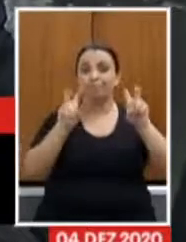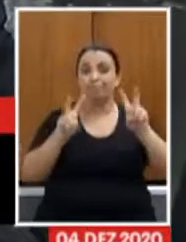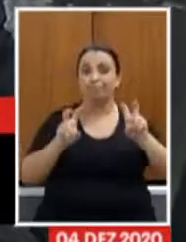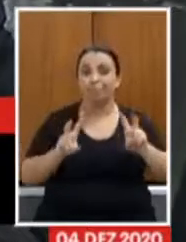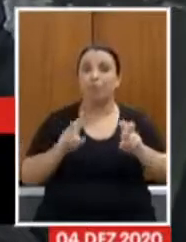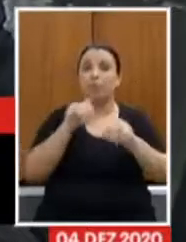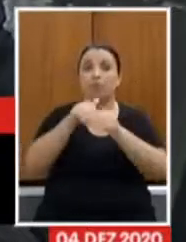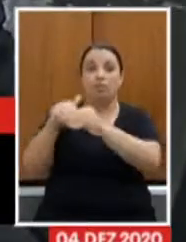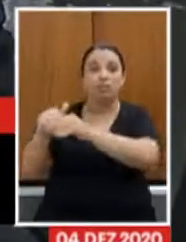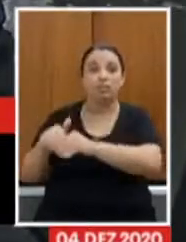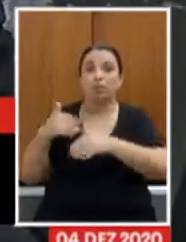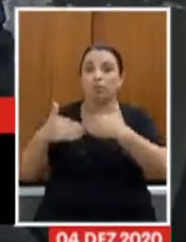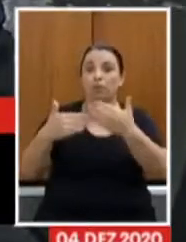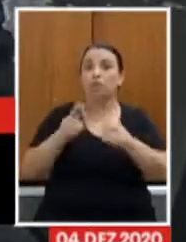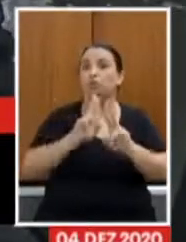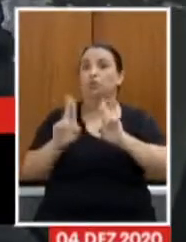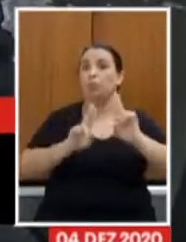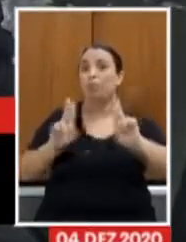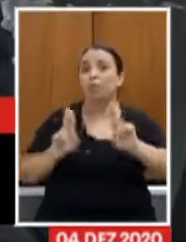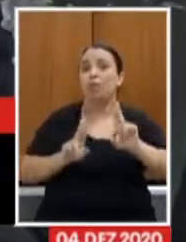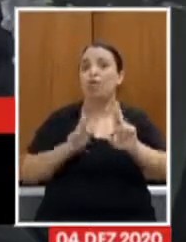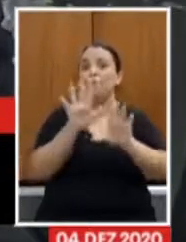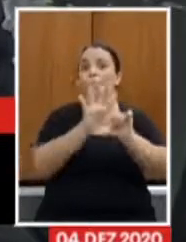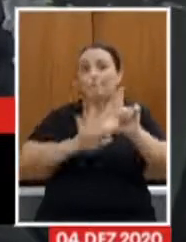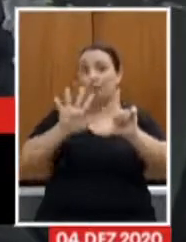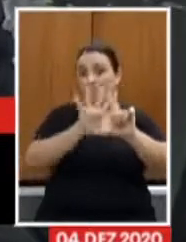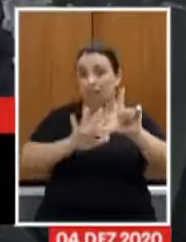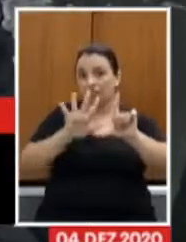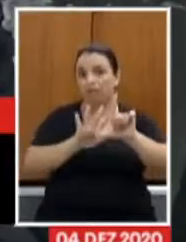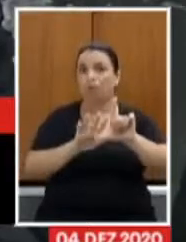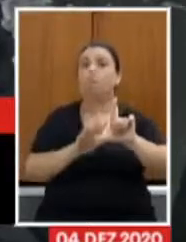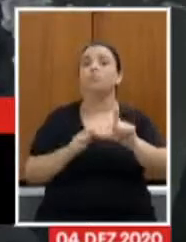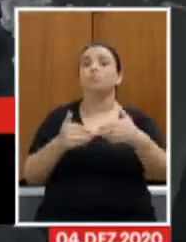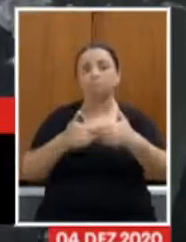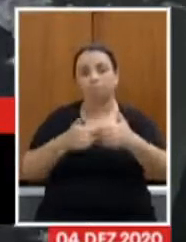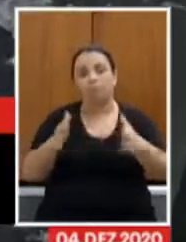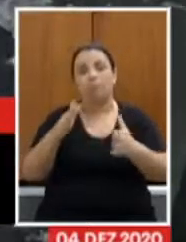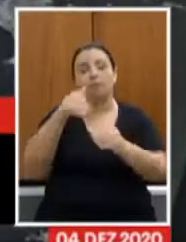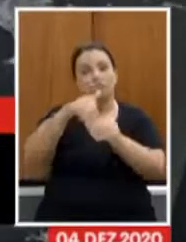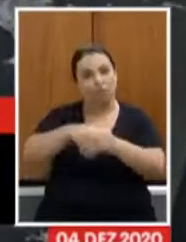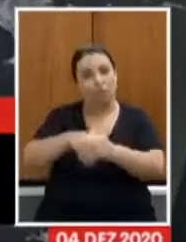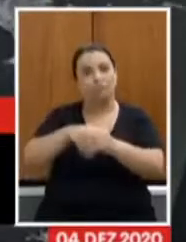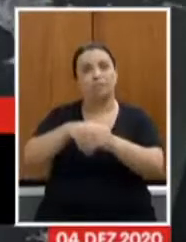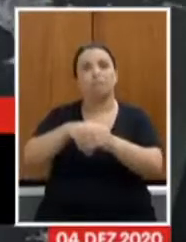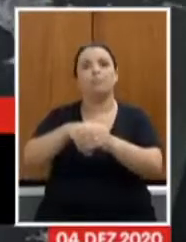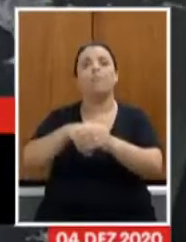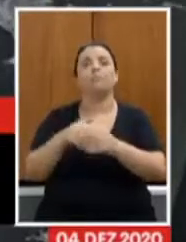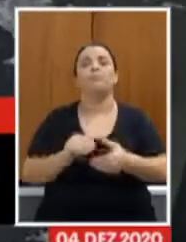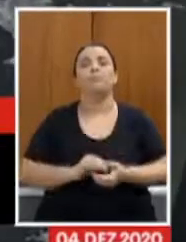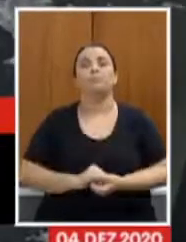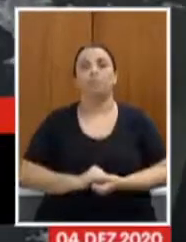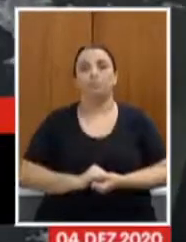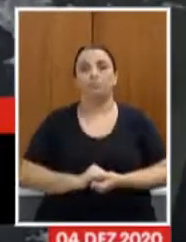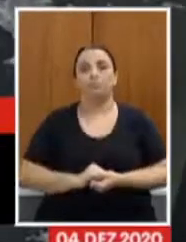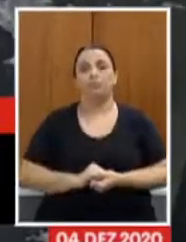processo nominal por meio da plataforma Sileges. Em votação o projeto. Em